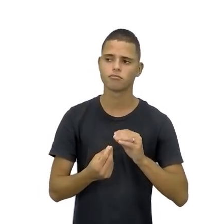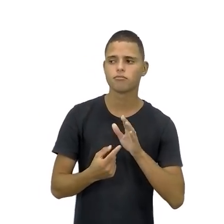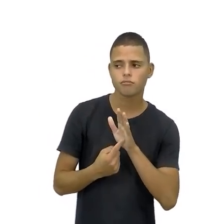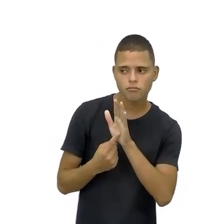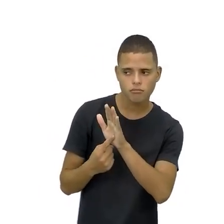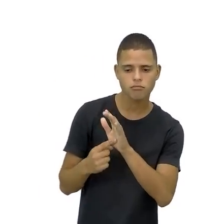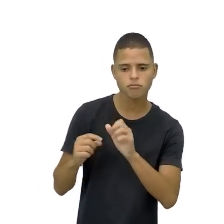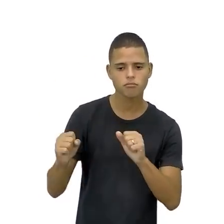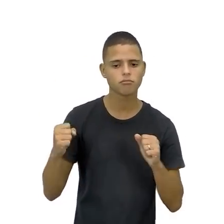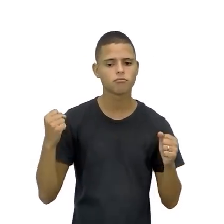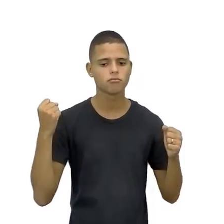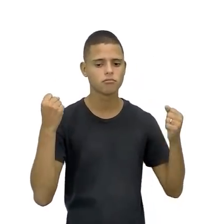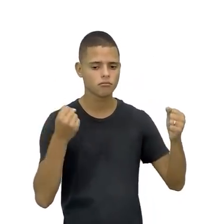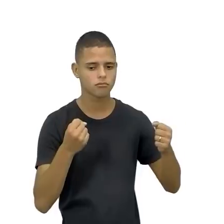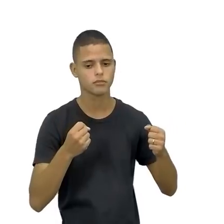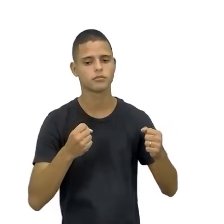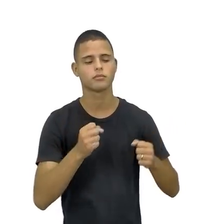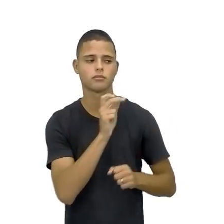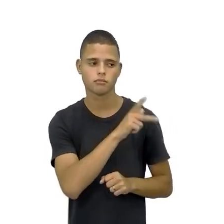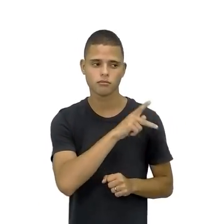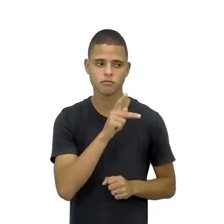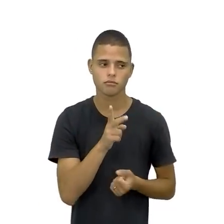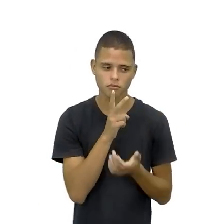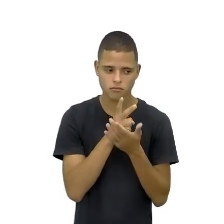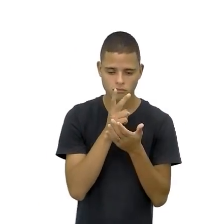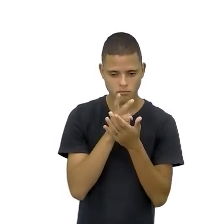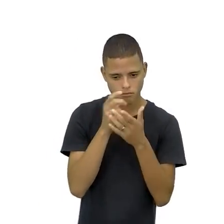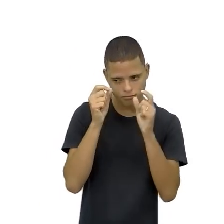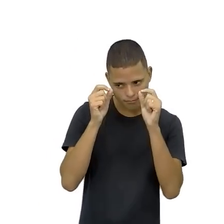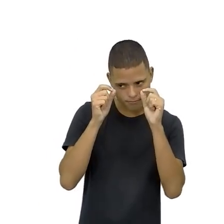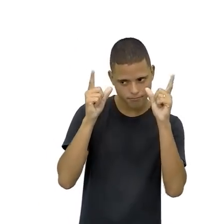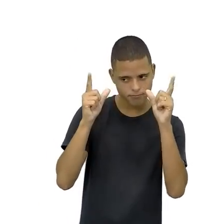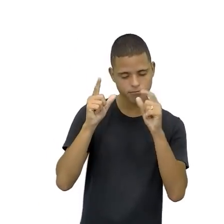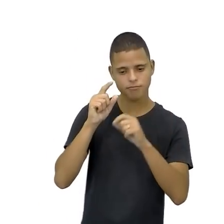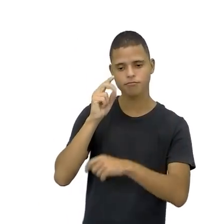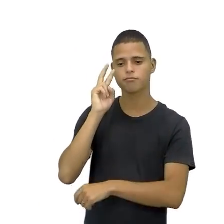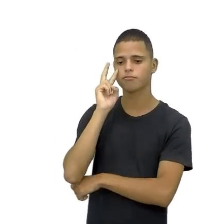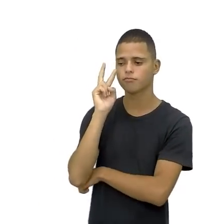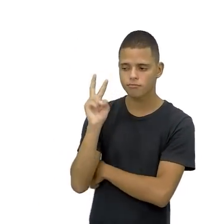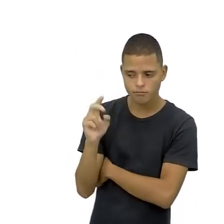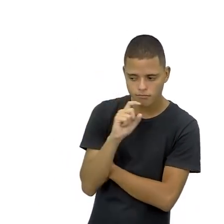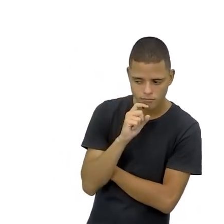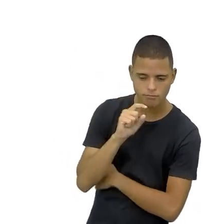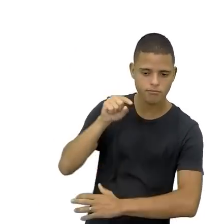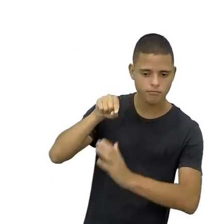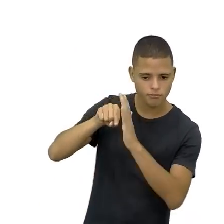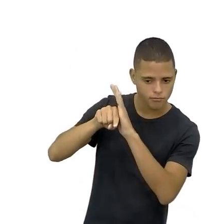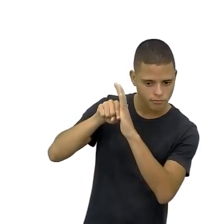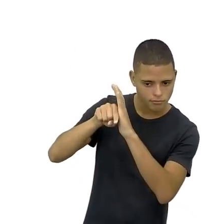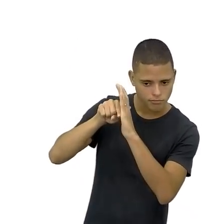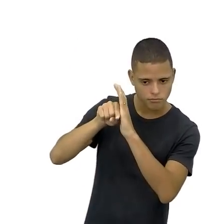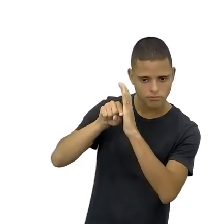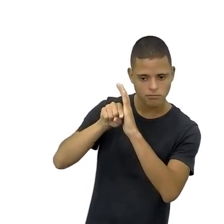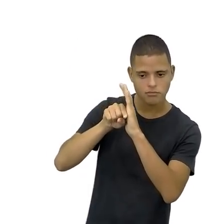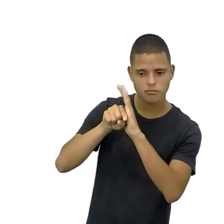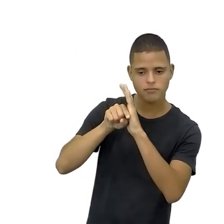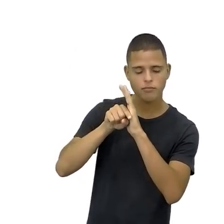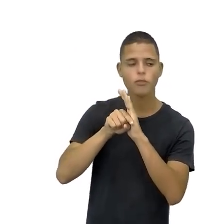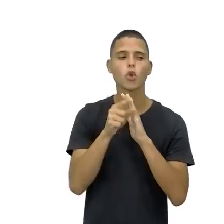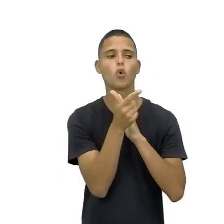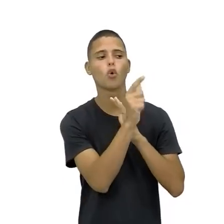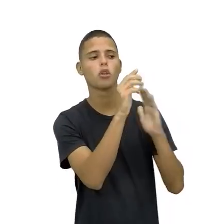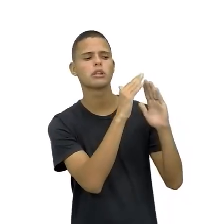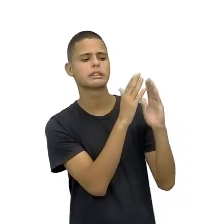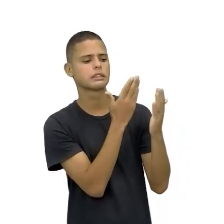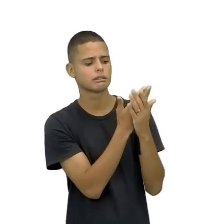esse olhar atento que o professor sempre tem em suas pesquisas, pesquisando em outras escolas,